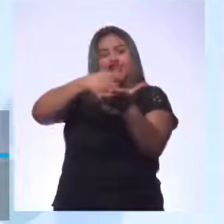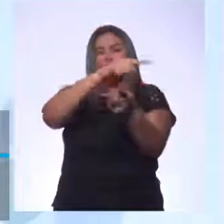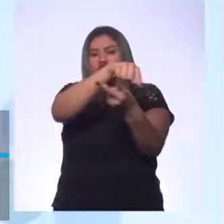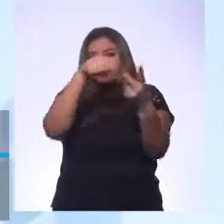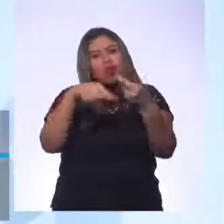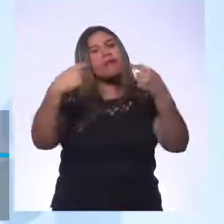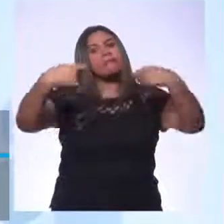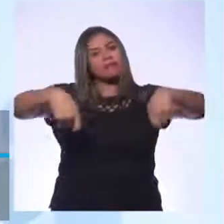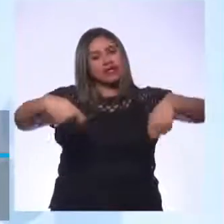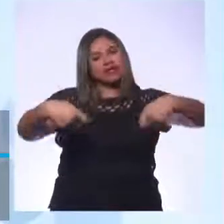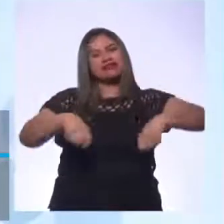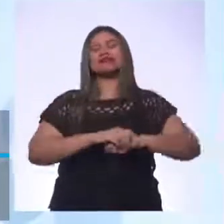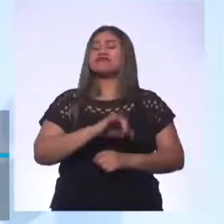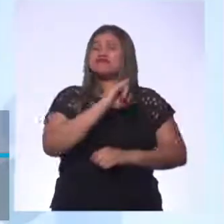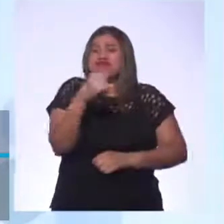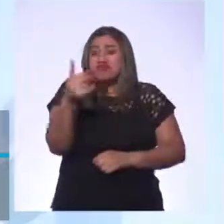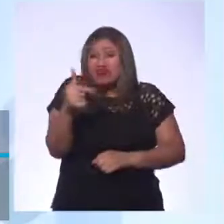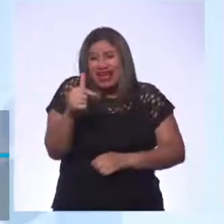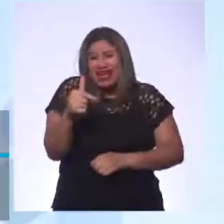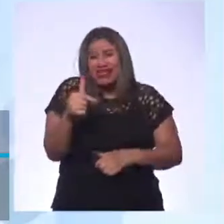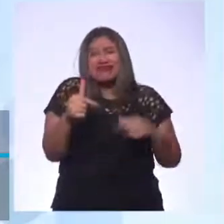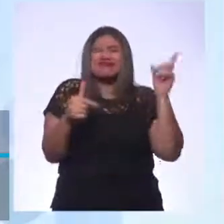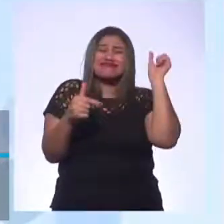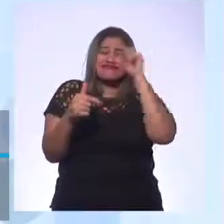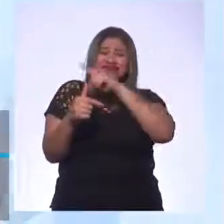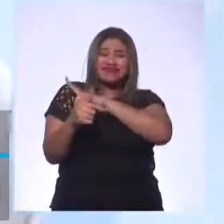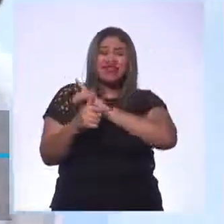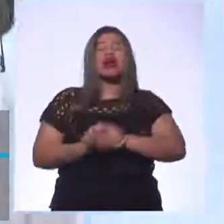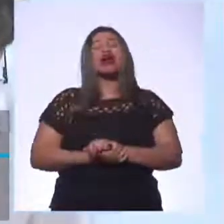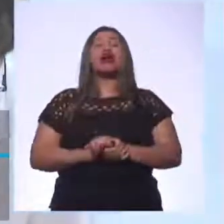tem essa consciência, fica muito difícil. Eu queria fazer um